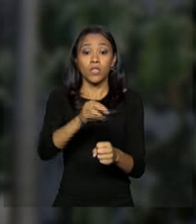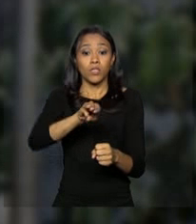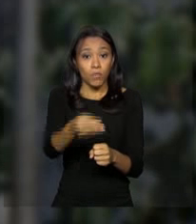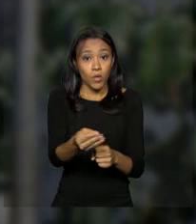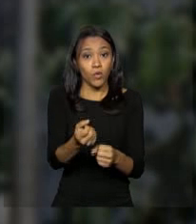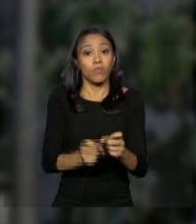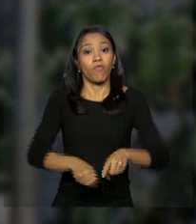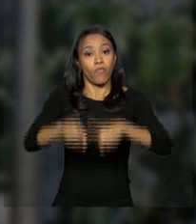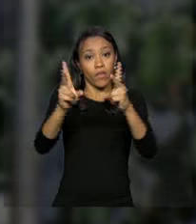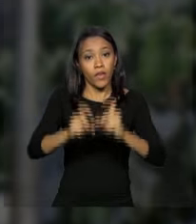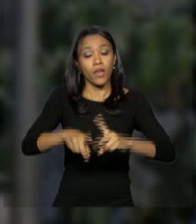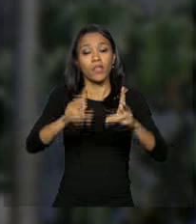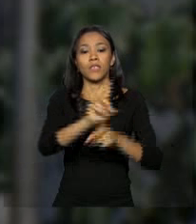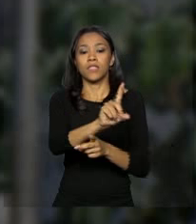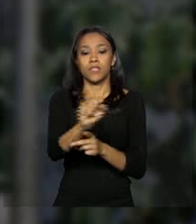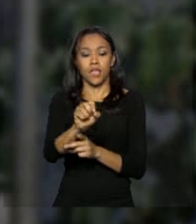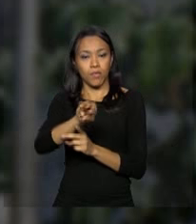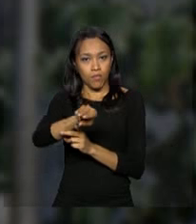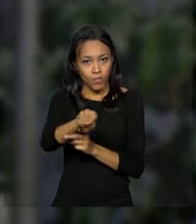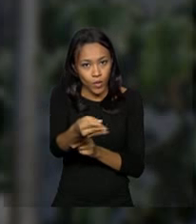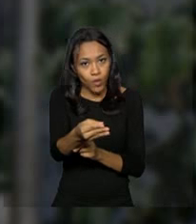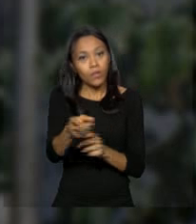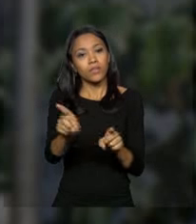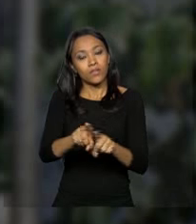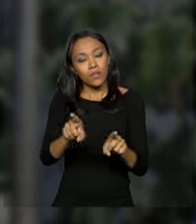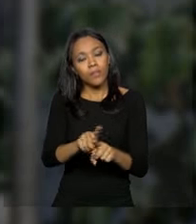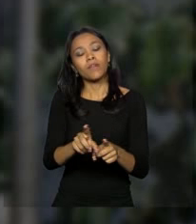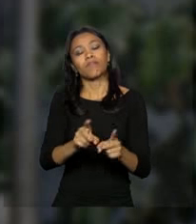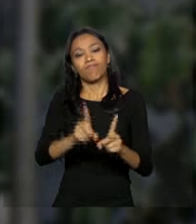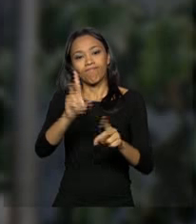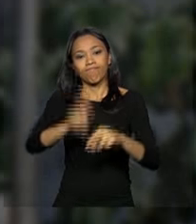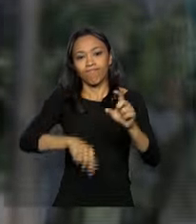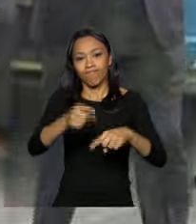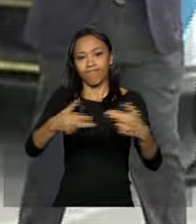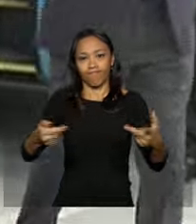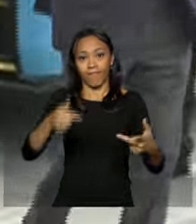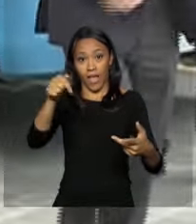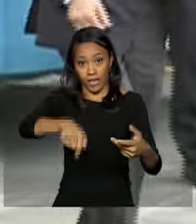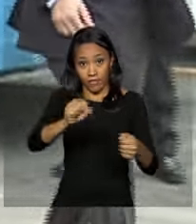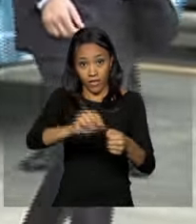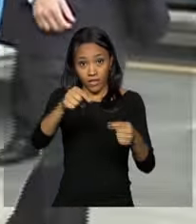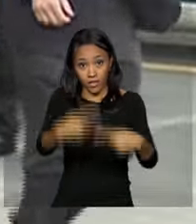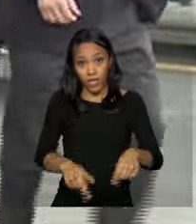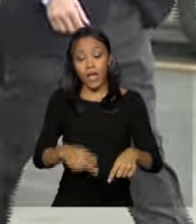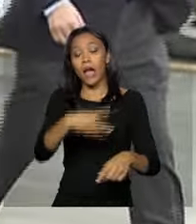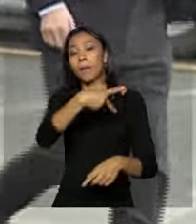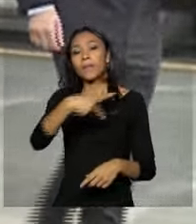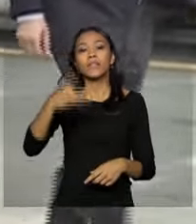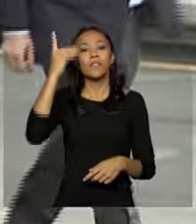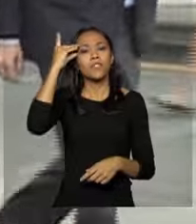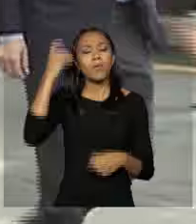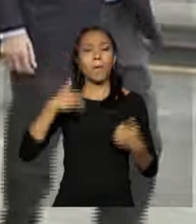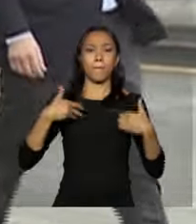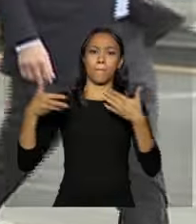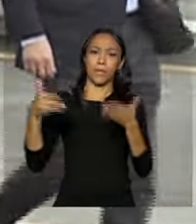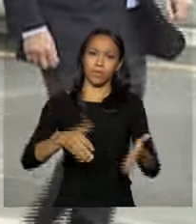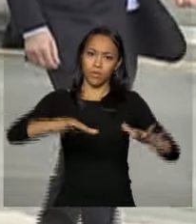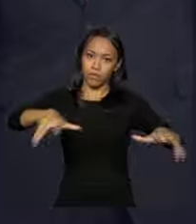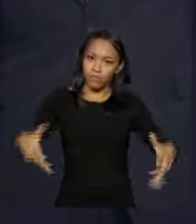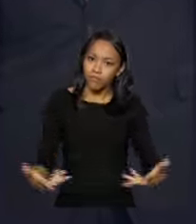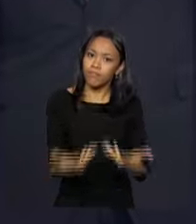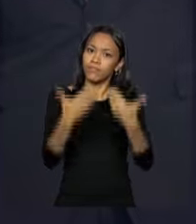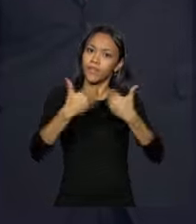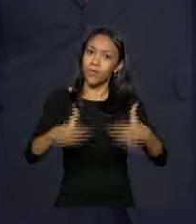de importações e 100 milhões com exportações dos produtos produzidos aqui. A presidenta Dilma Rousseff participou da cerimônia de